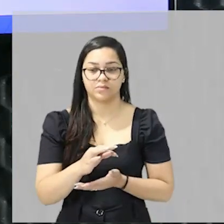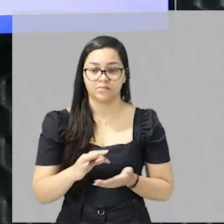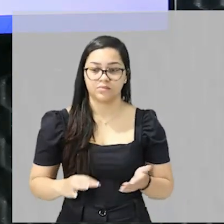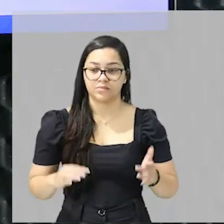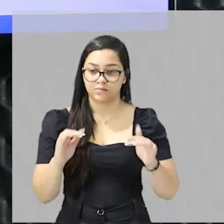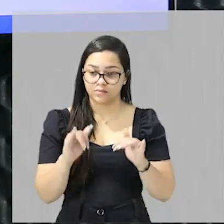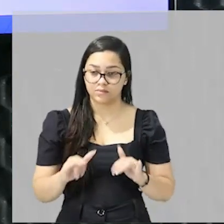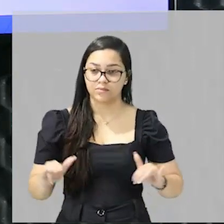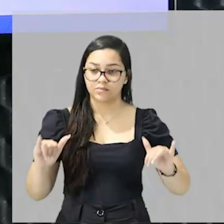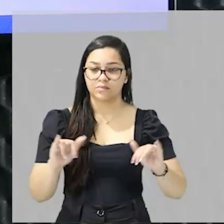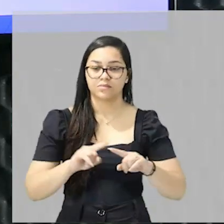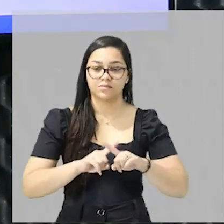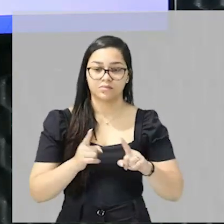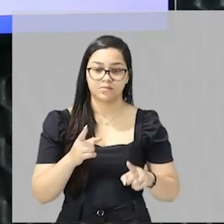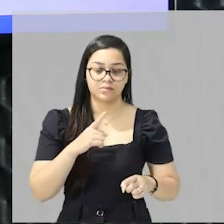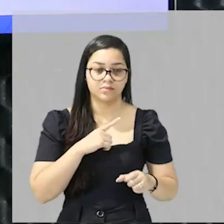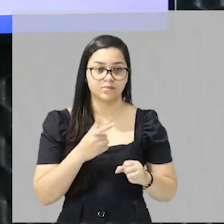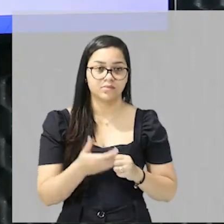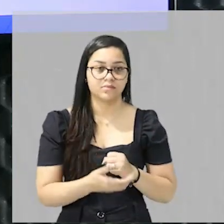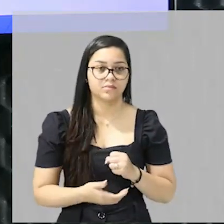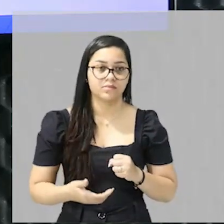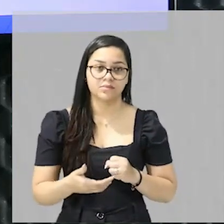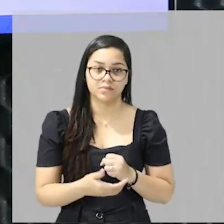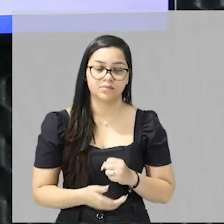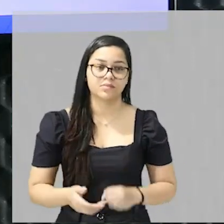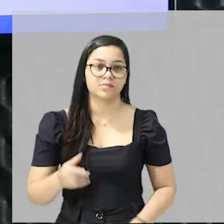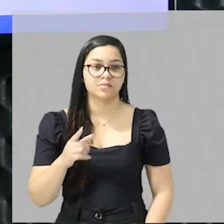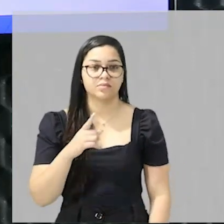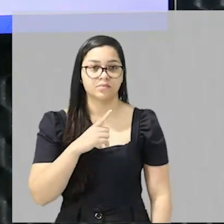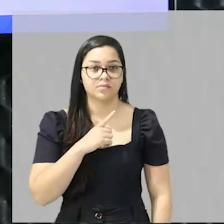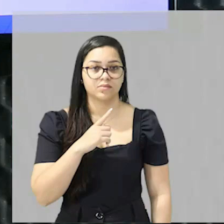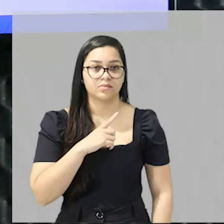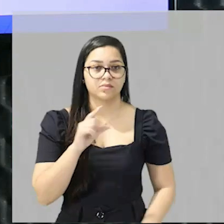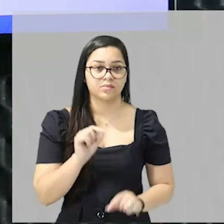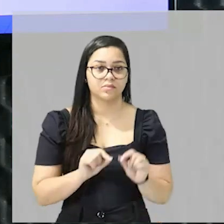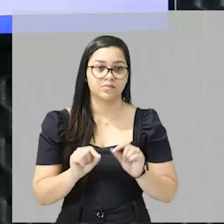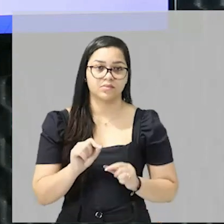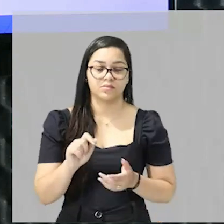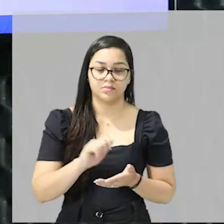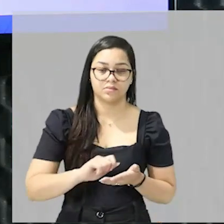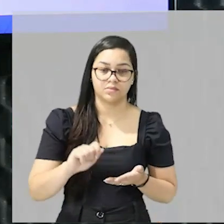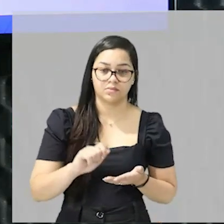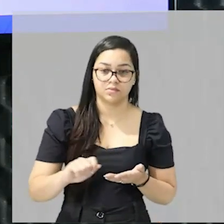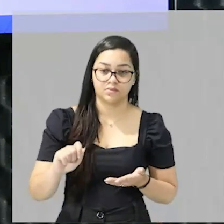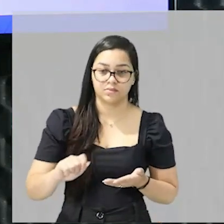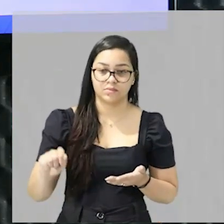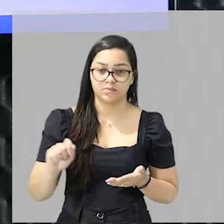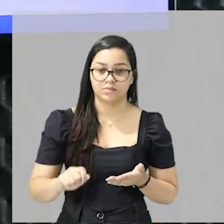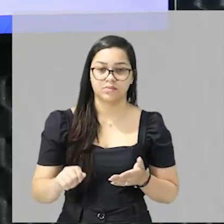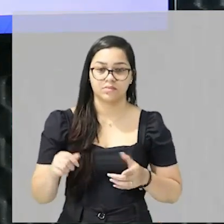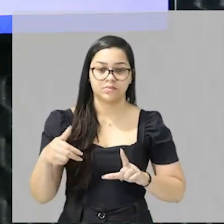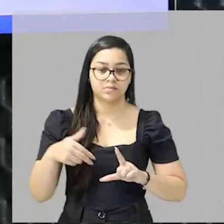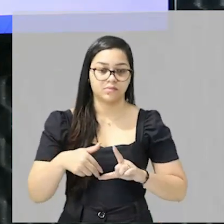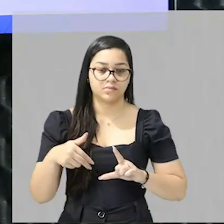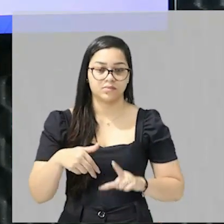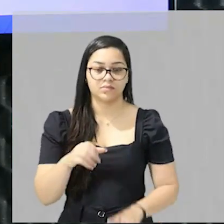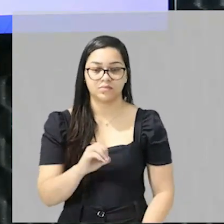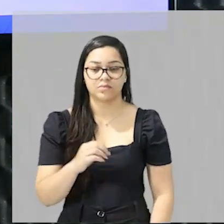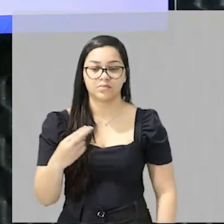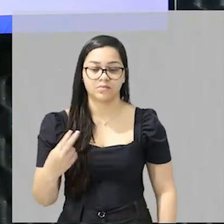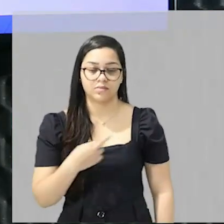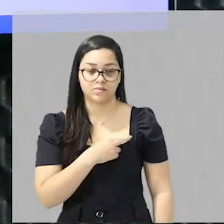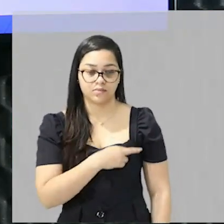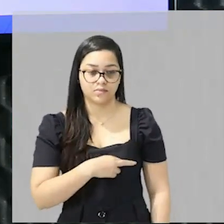mas ele tem como base a escrita de uma novela ou de um